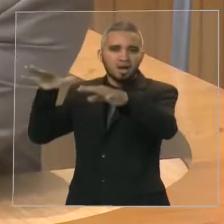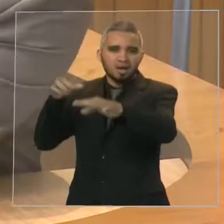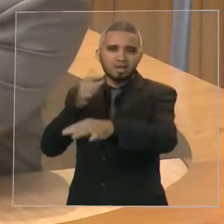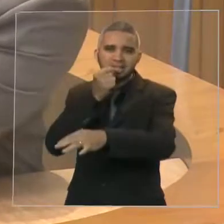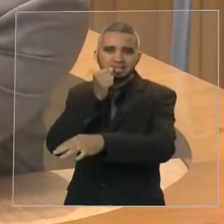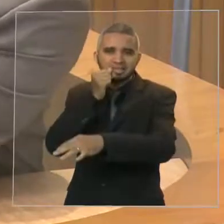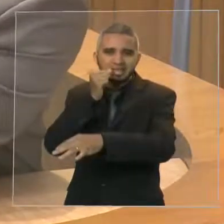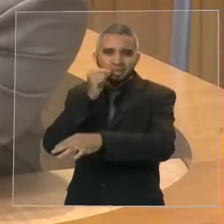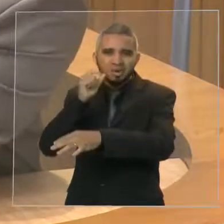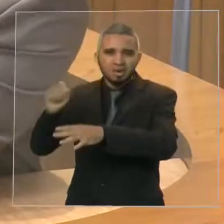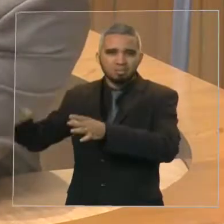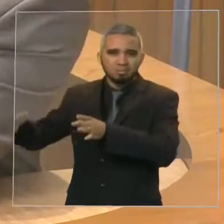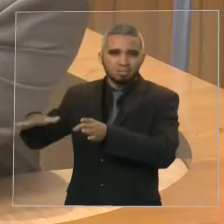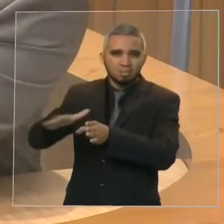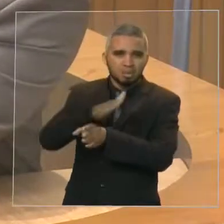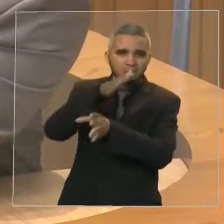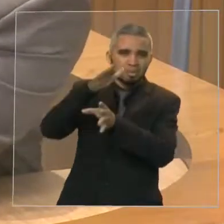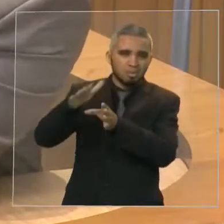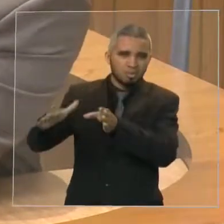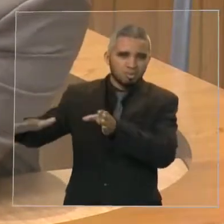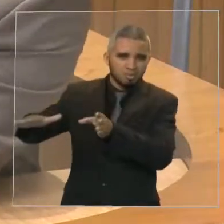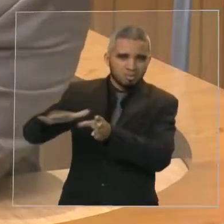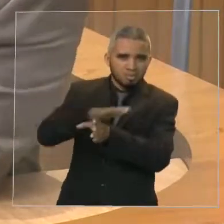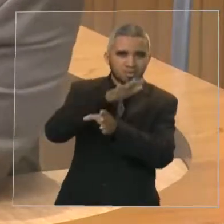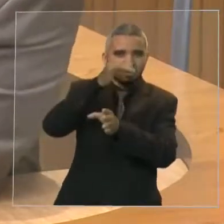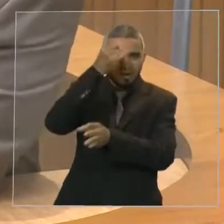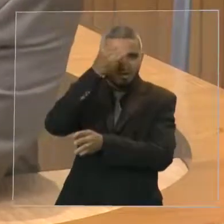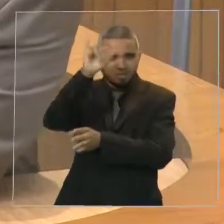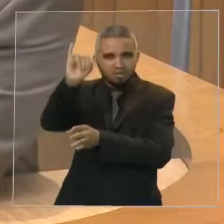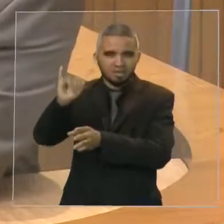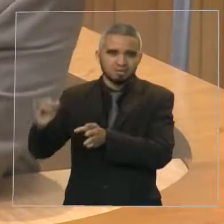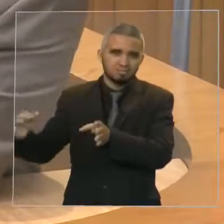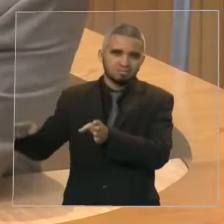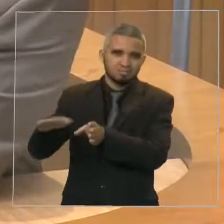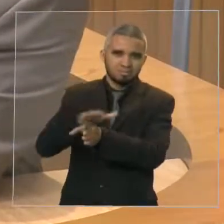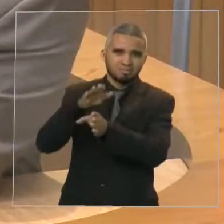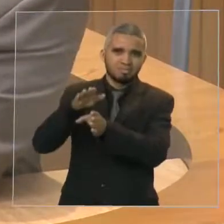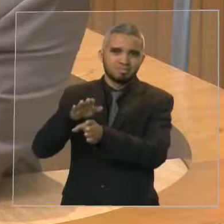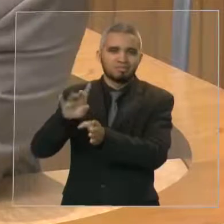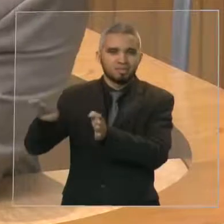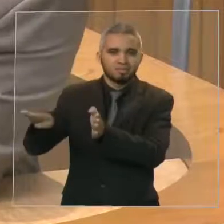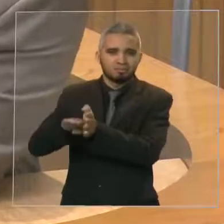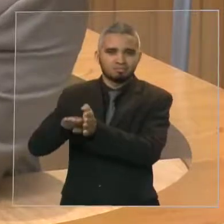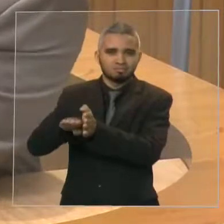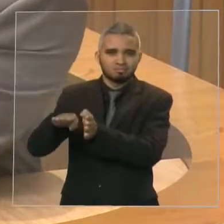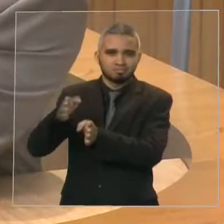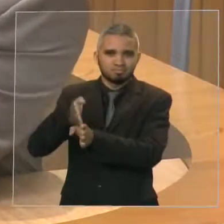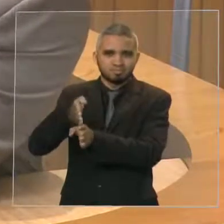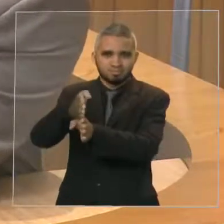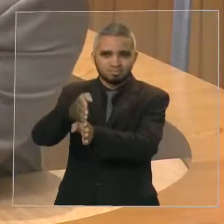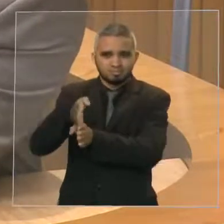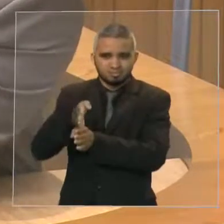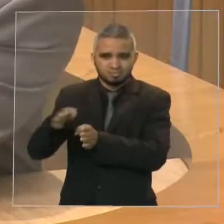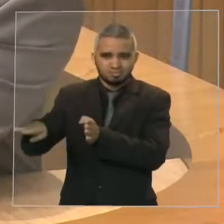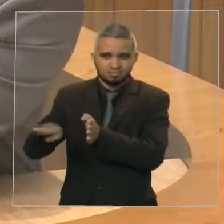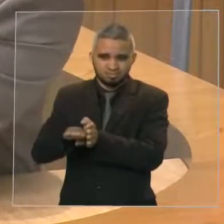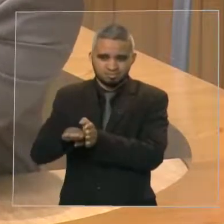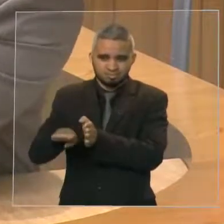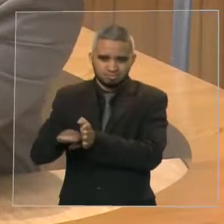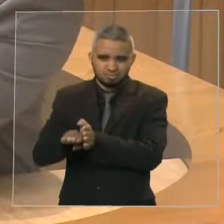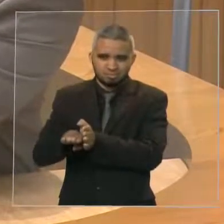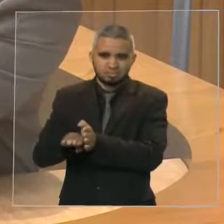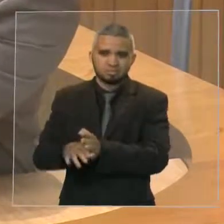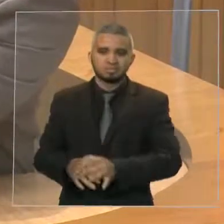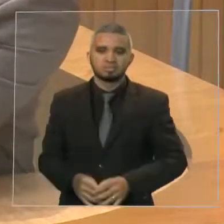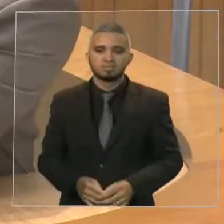que os campos ficam uma maravilha cheios, campo verde, com um mês depois das chuvas, praticamente fica todo seco. Porque